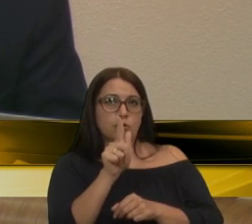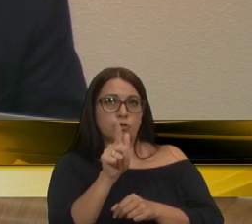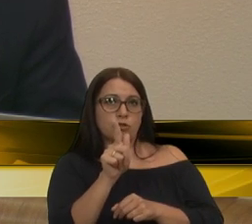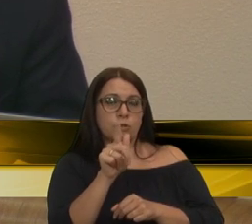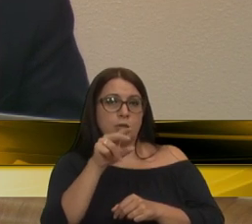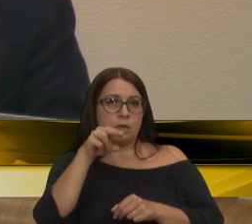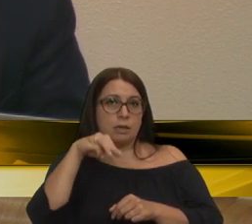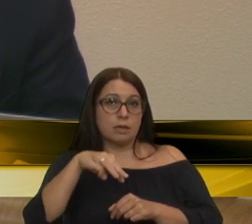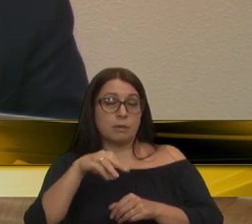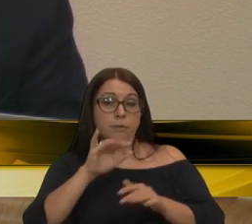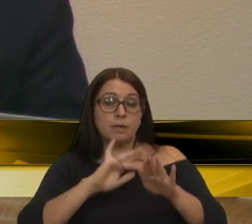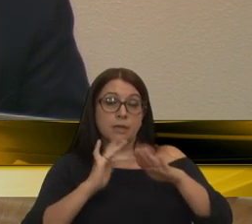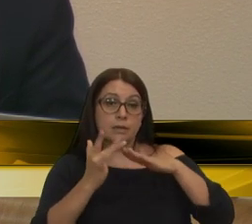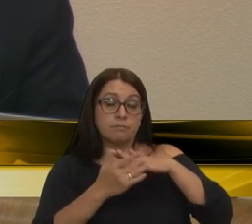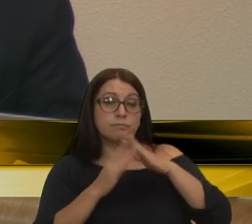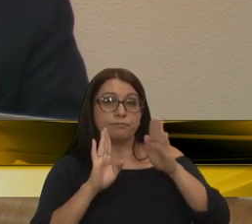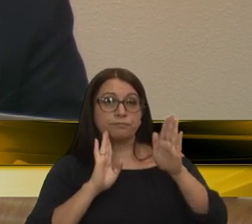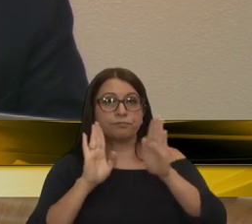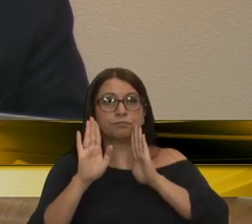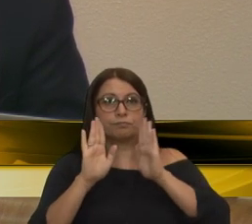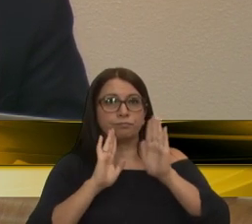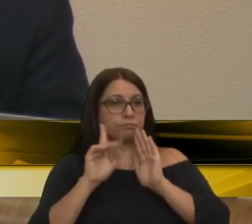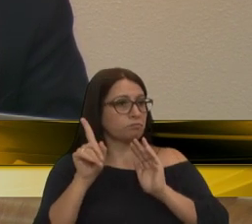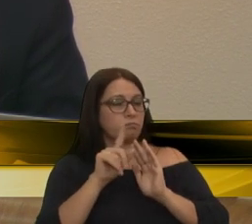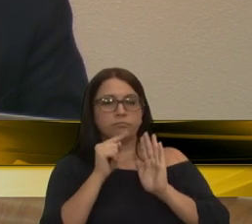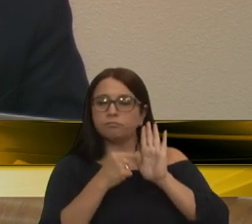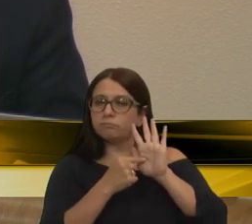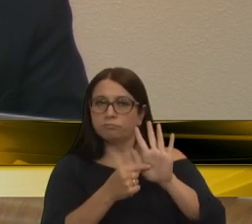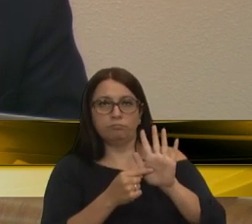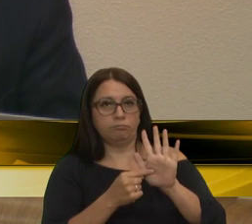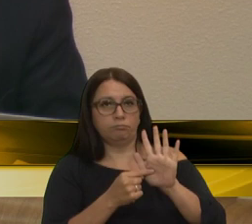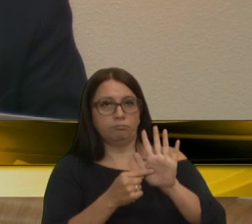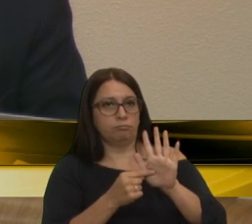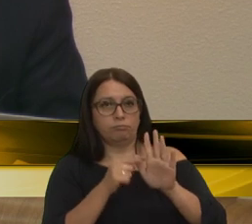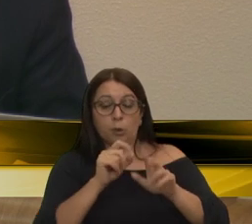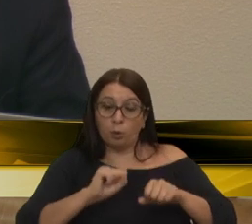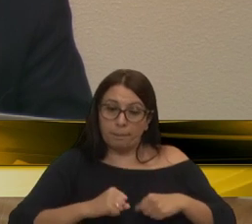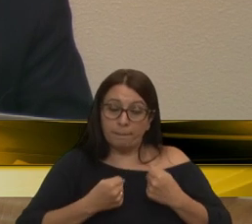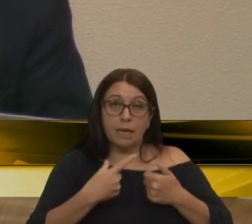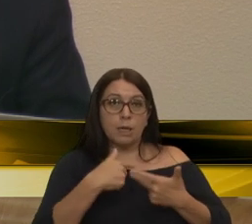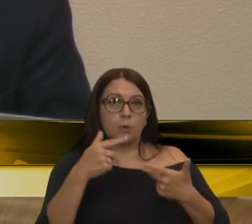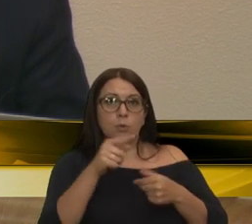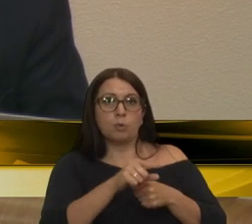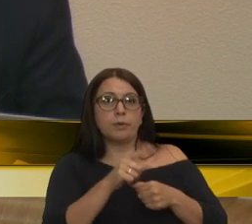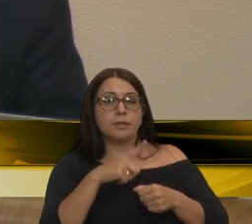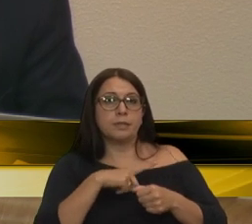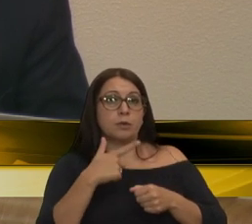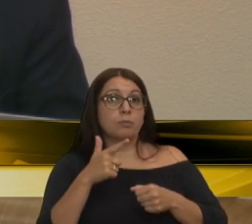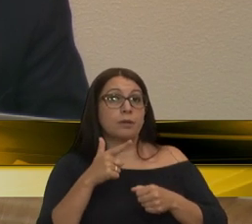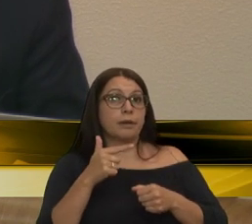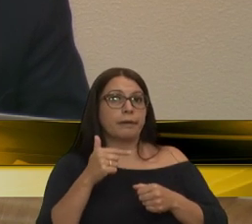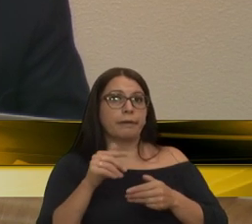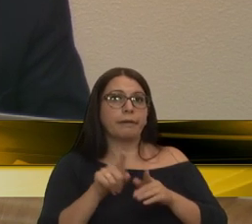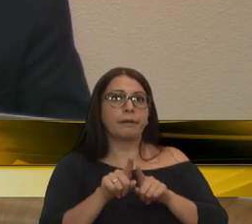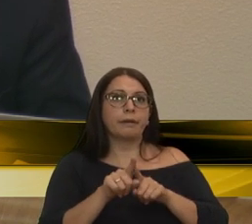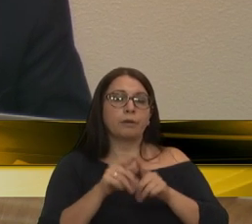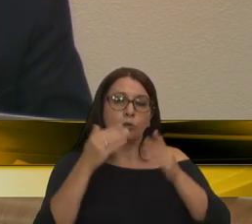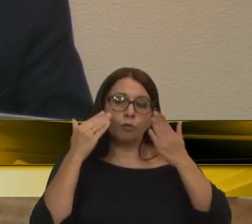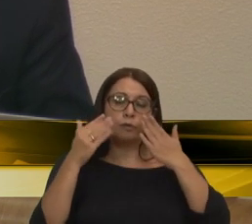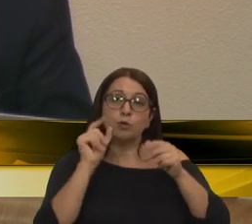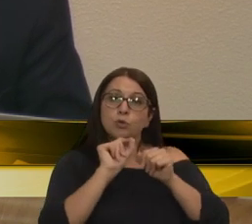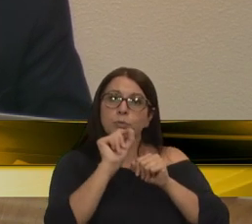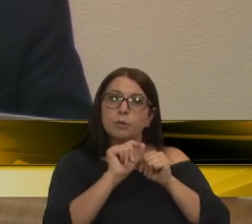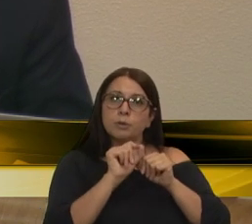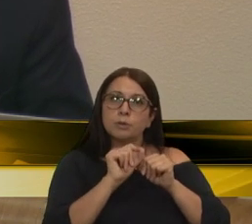rede social Facebook. Isso não consta no empenho houvesse dúvida a respeito. Competiria manejar